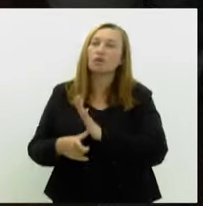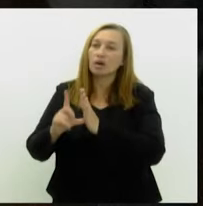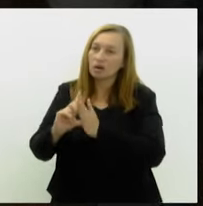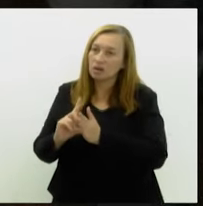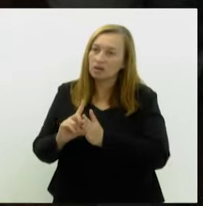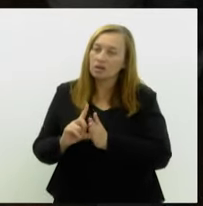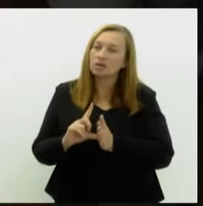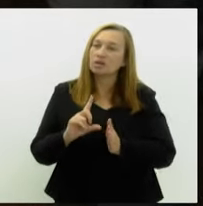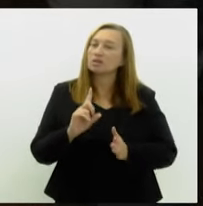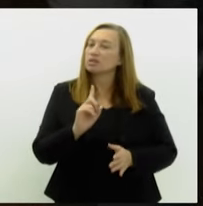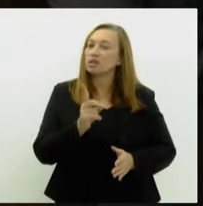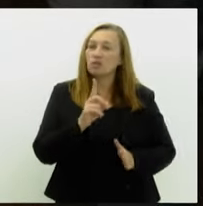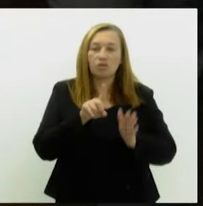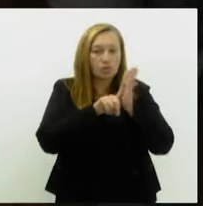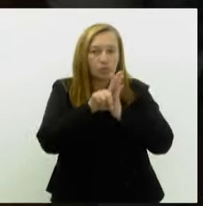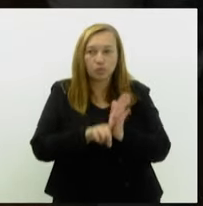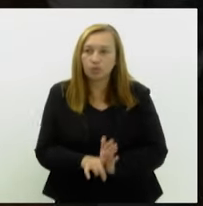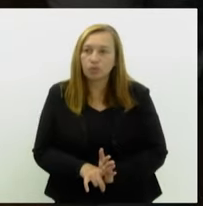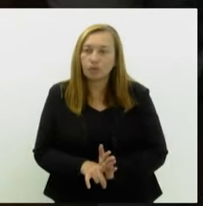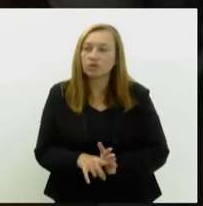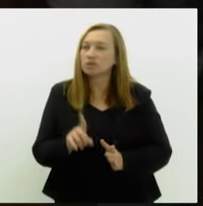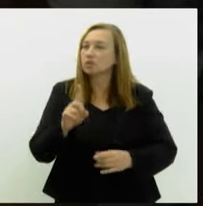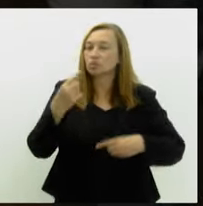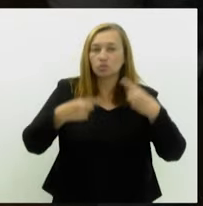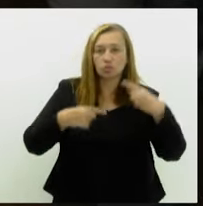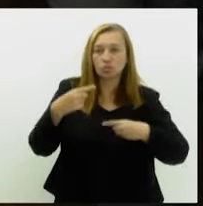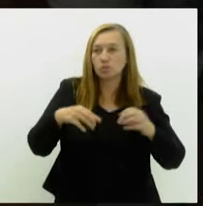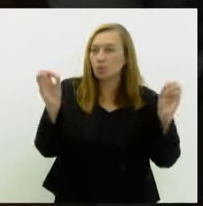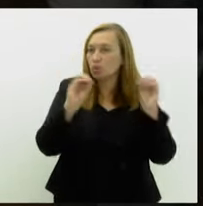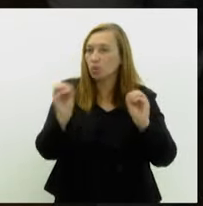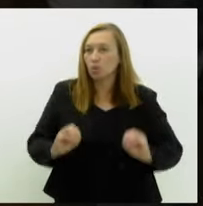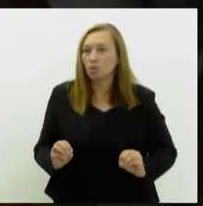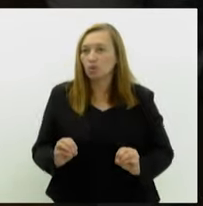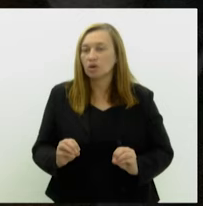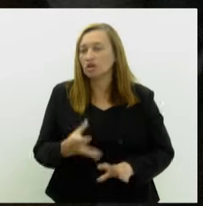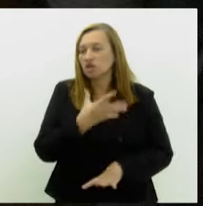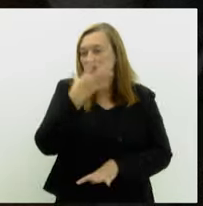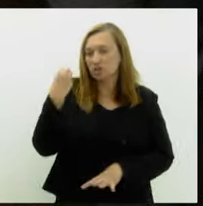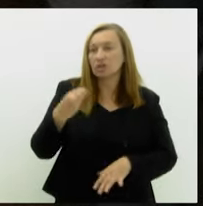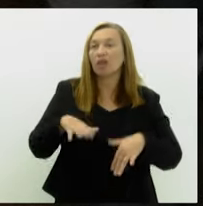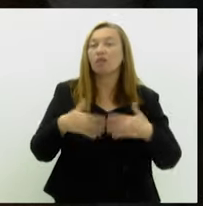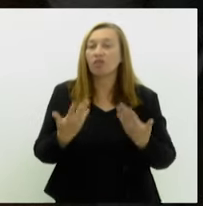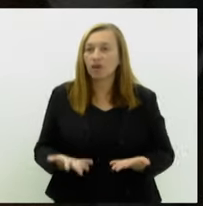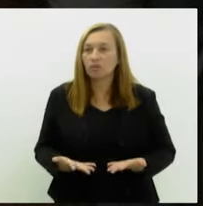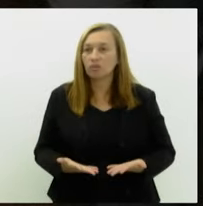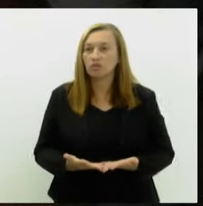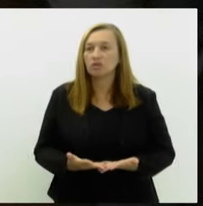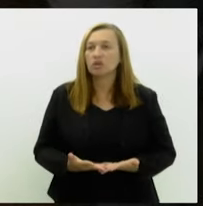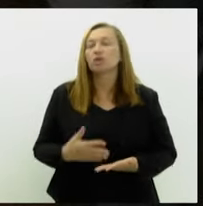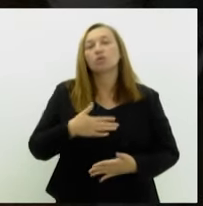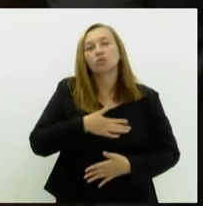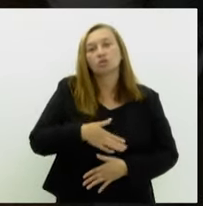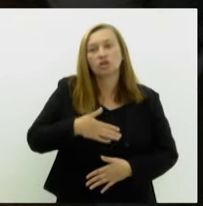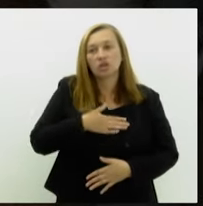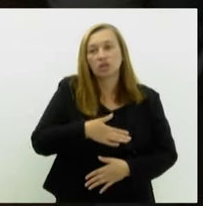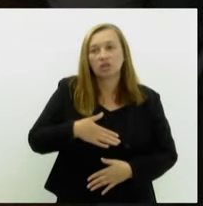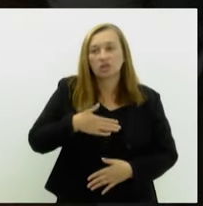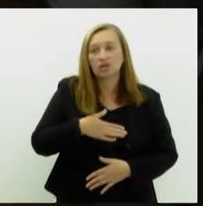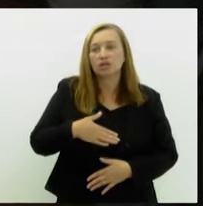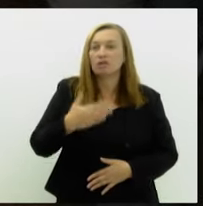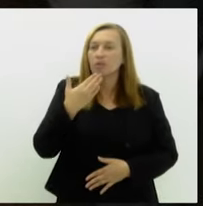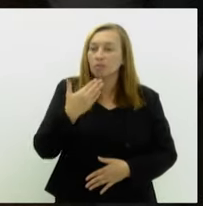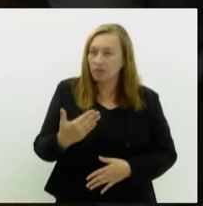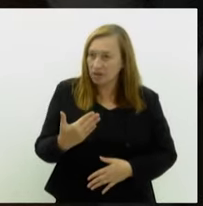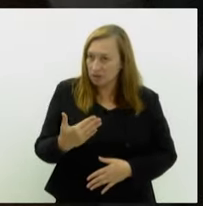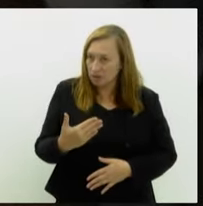projeto não foi vislumbrado, não fizemos o debate e acaba que acaba no esquecimento. Então, eu gostaria de